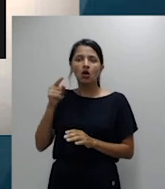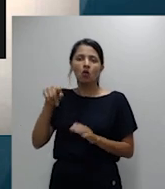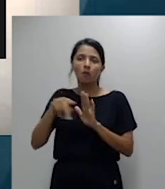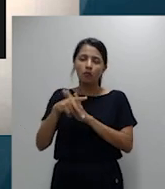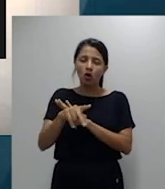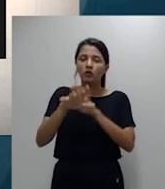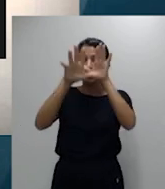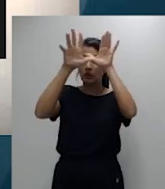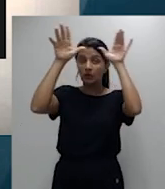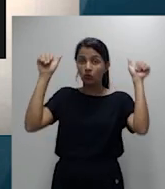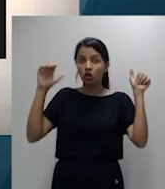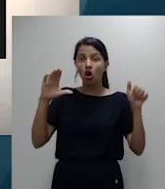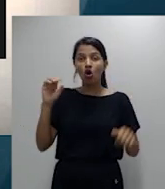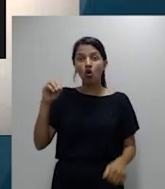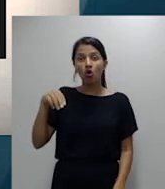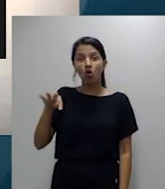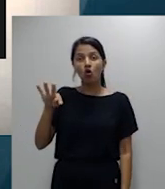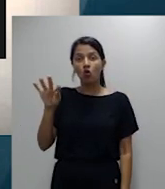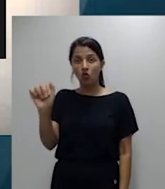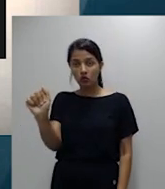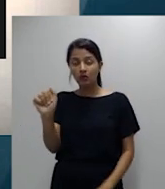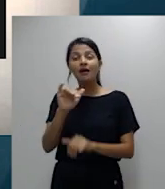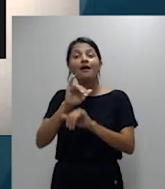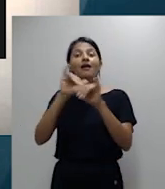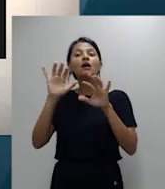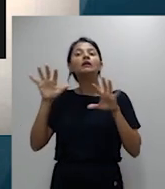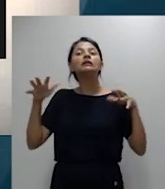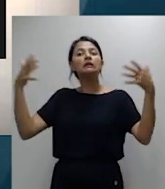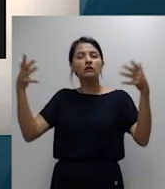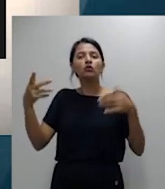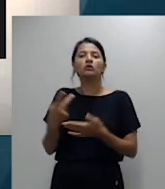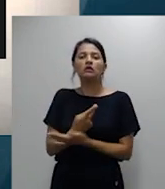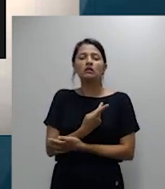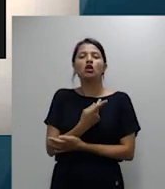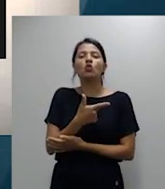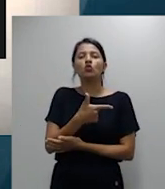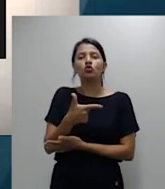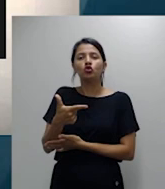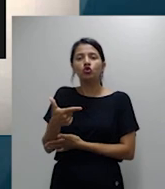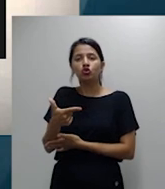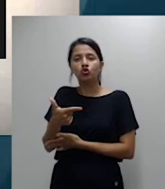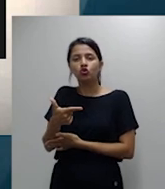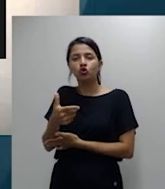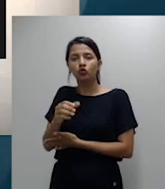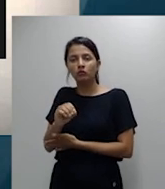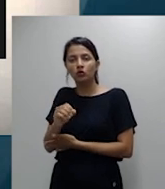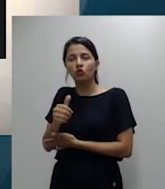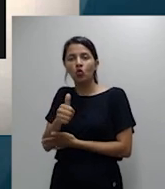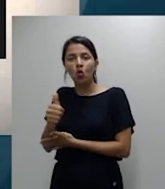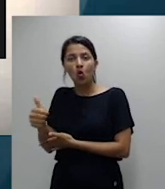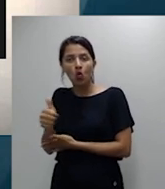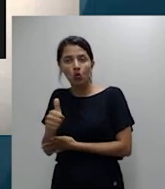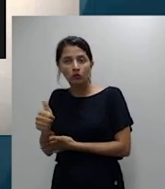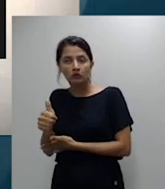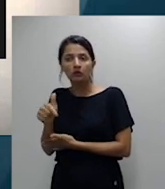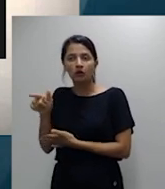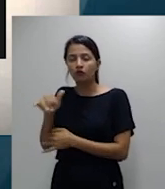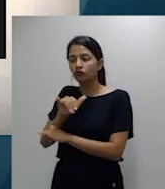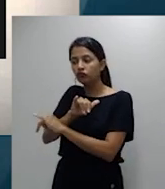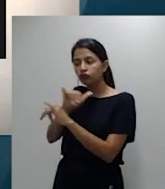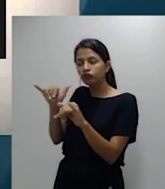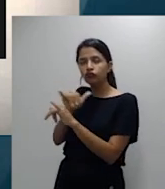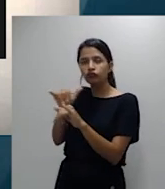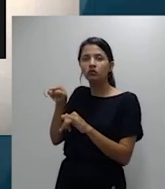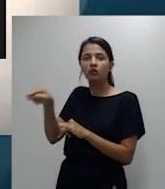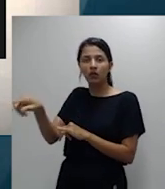Tribunal de Contas é uma decisão proferida em 2011 da Qual o impetrante foi cientificado